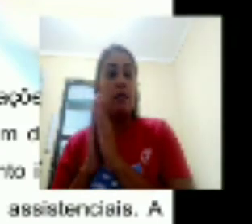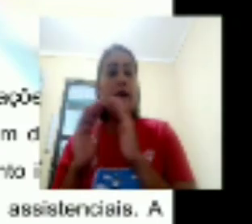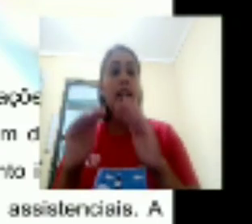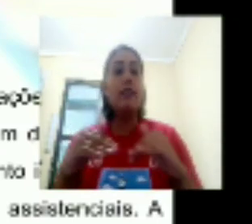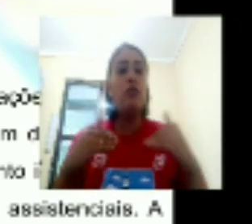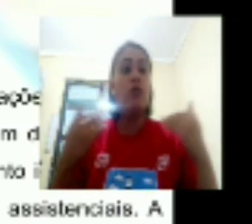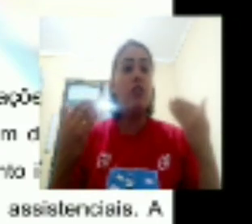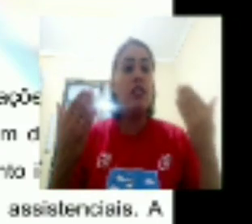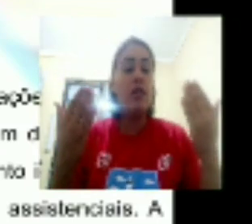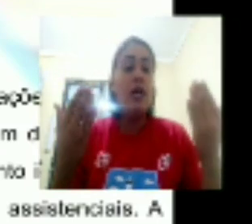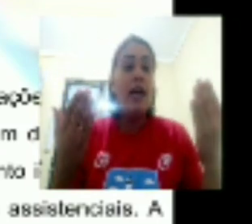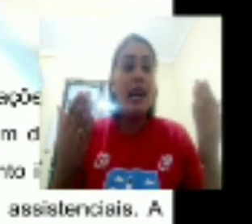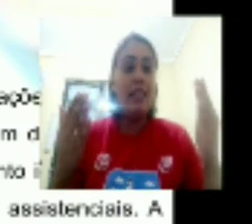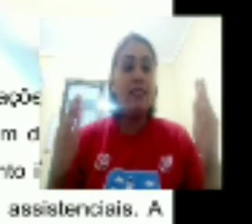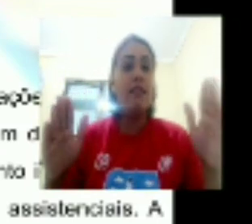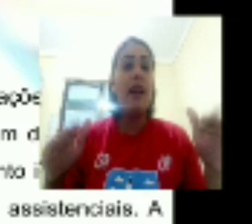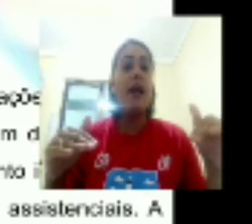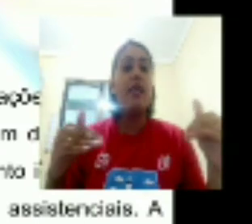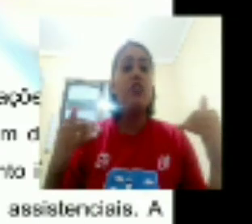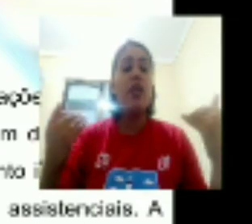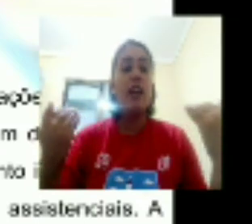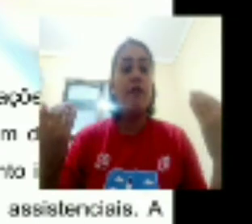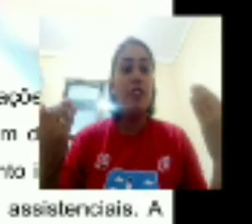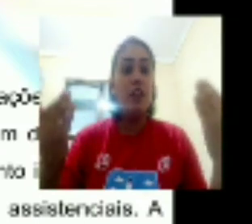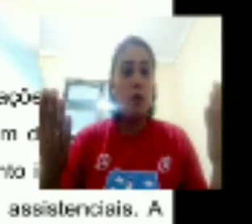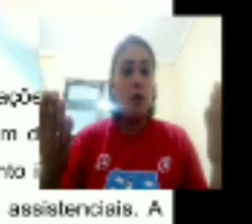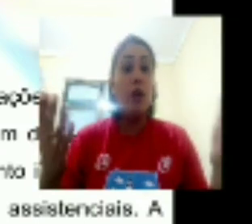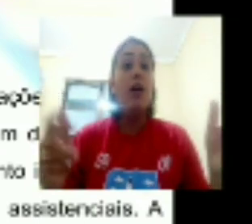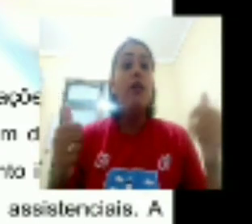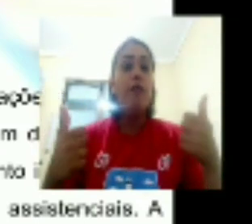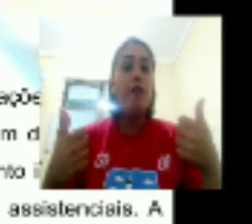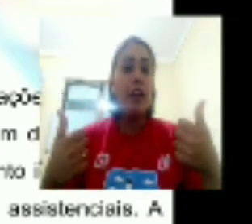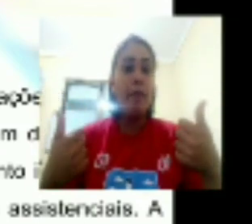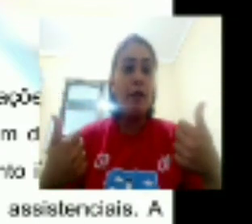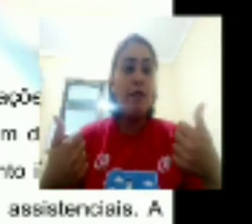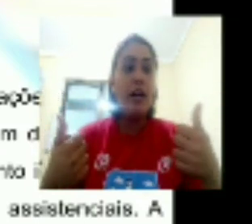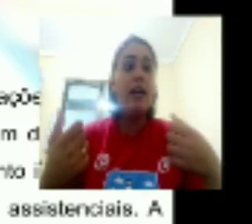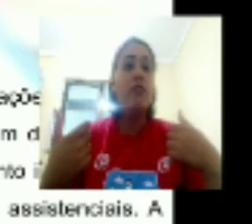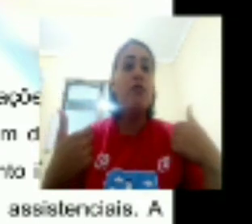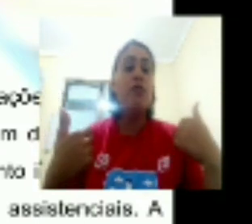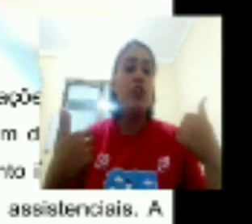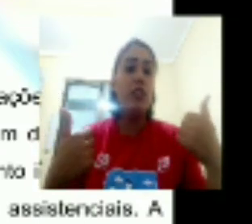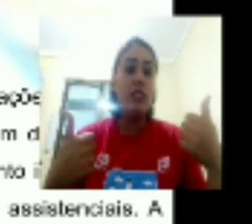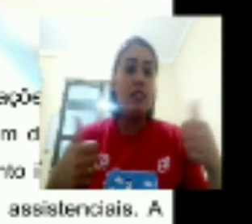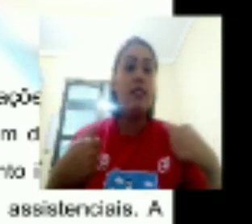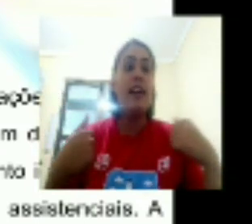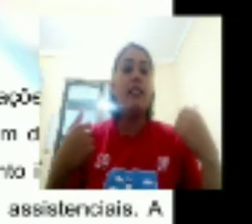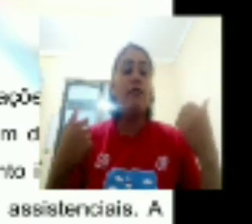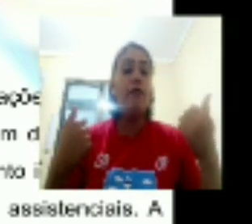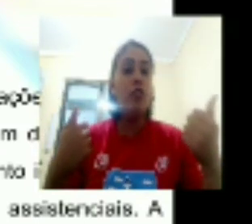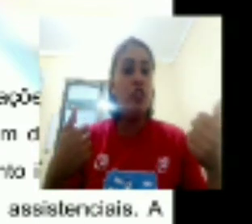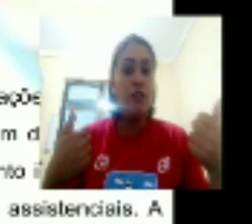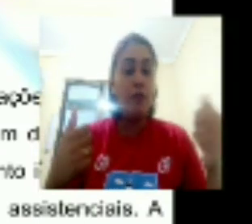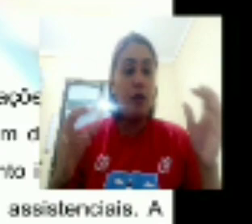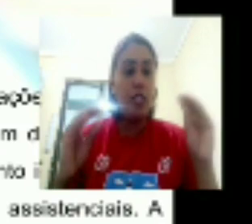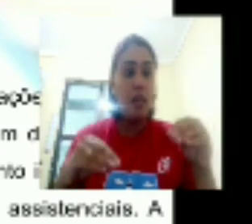reforma sanitária trouxe as ideias, reivindicou. Foi aprovado em